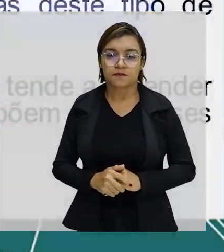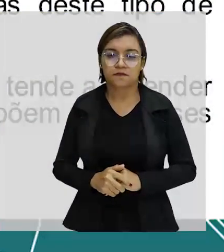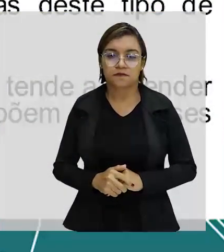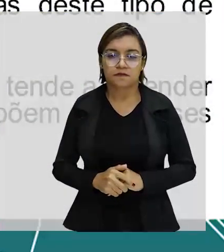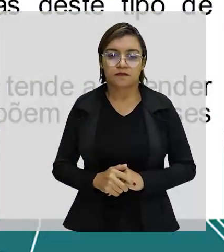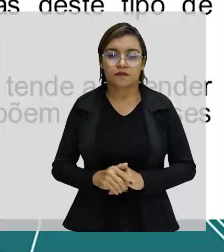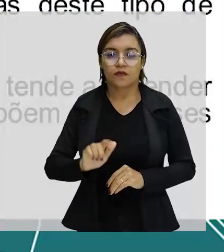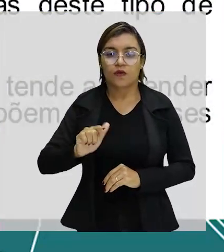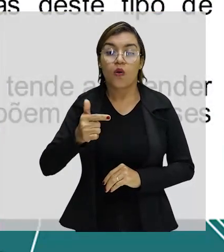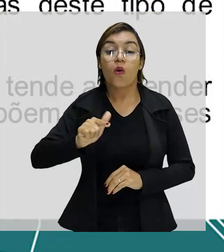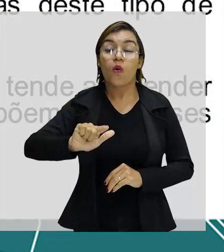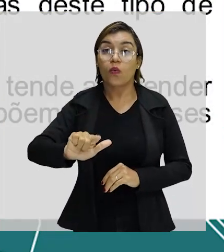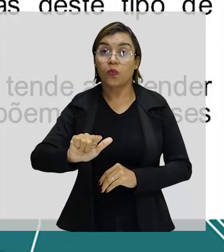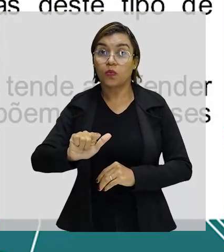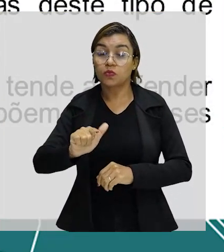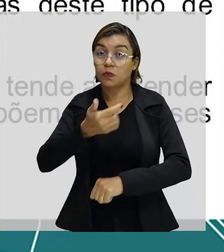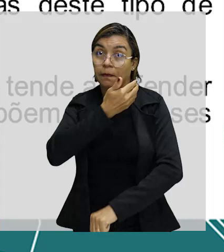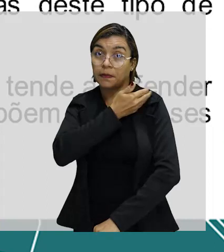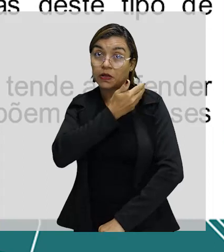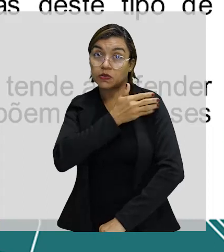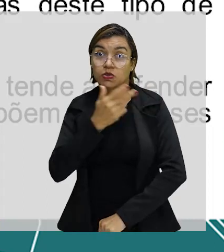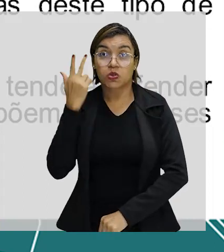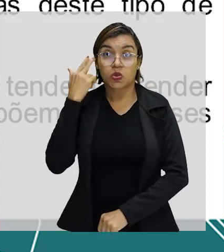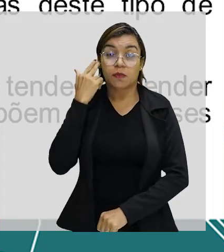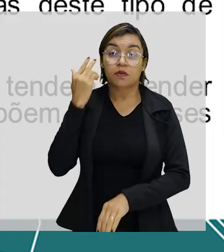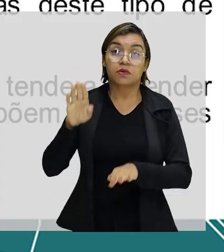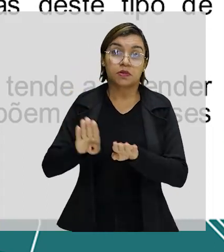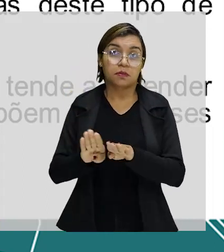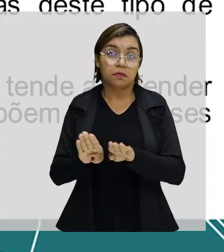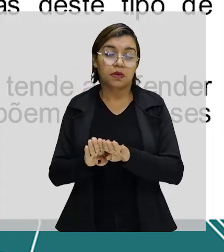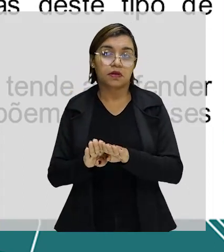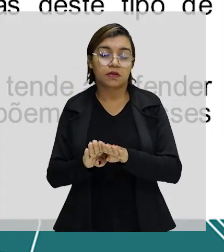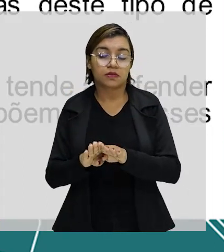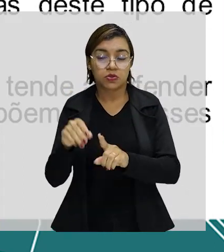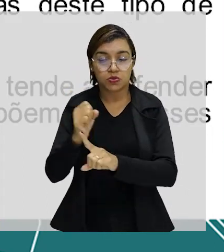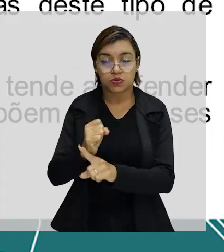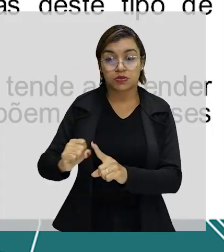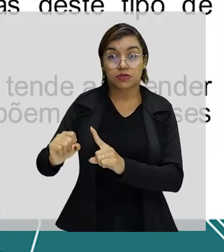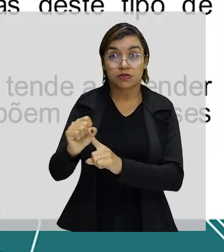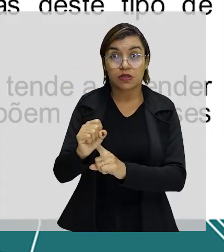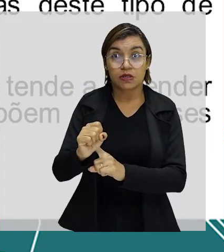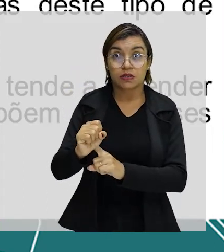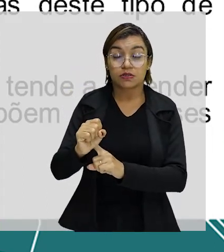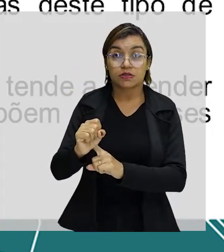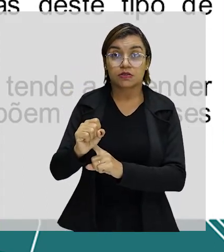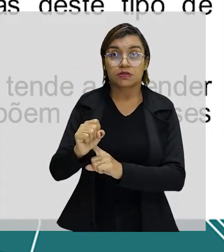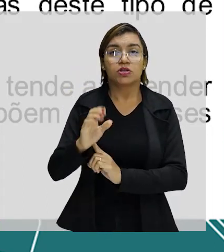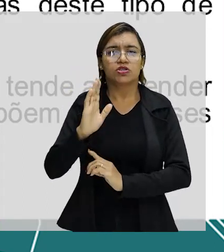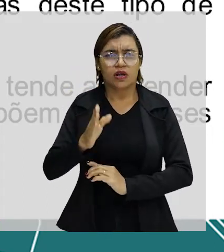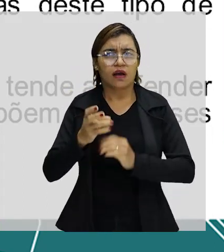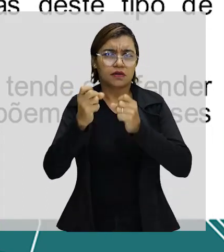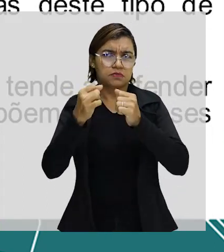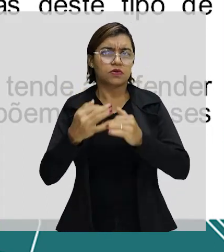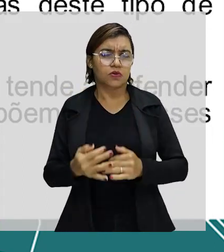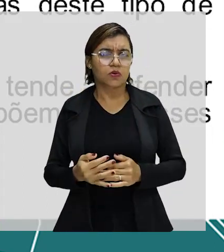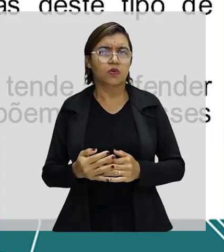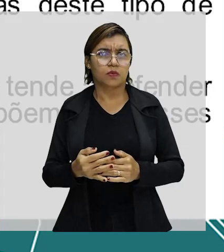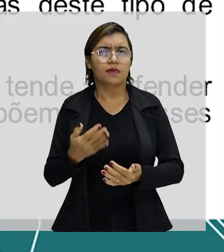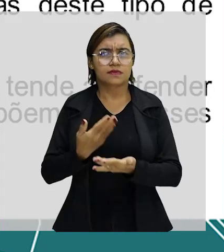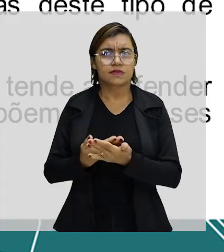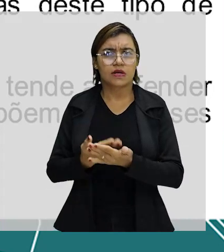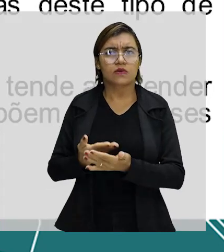Outro preconceito muito comum também de observar na sociedade, além do racismo, que a gente já abordou inclusive muito nas